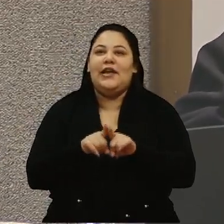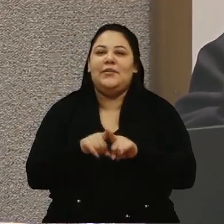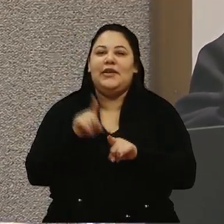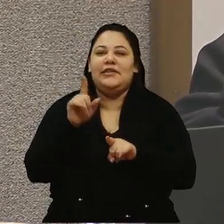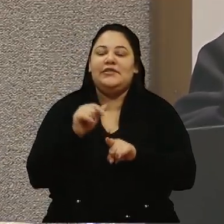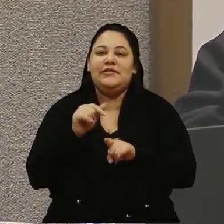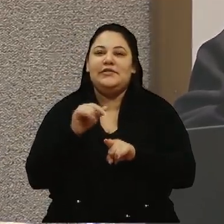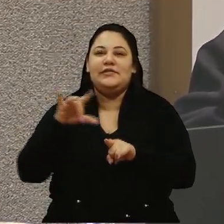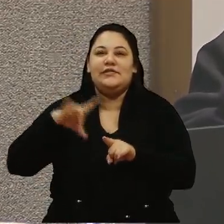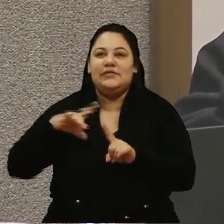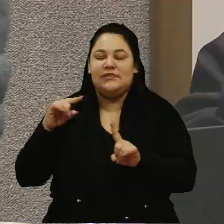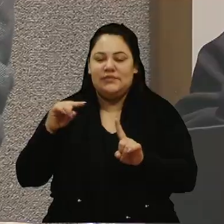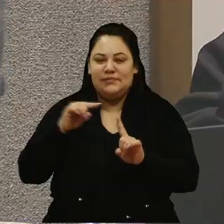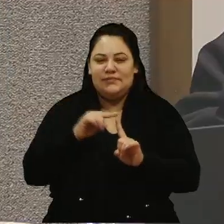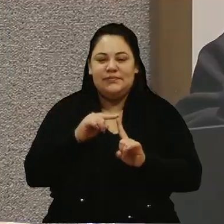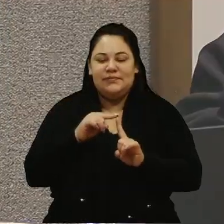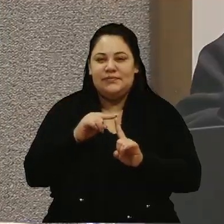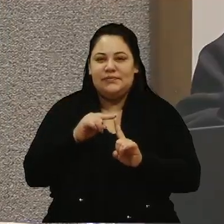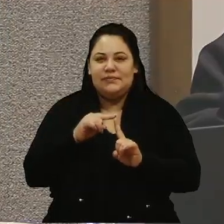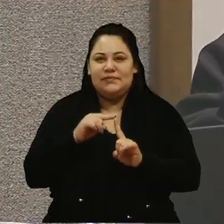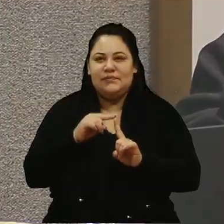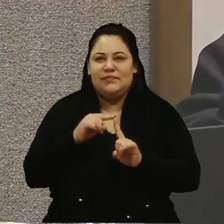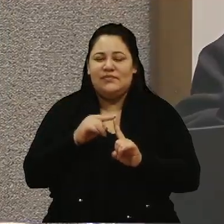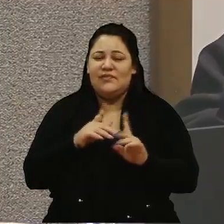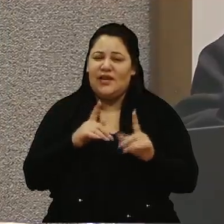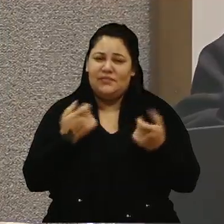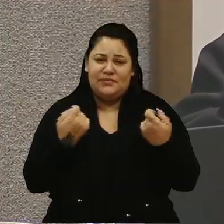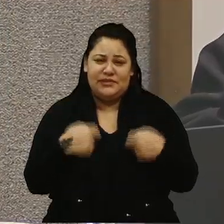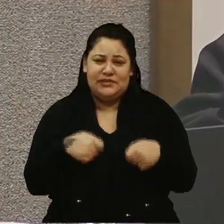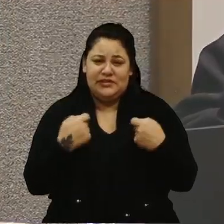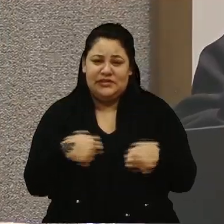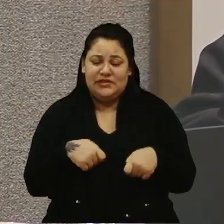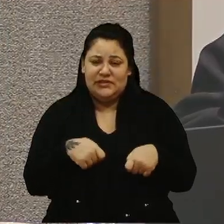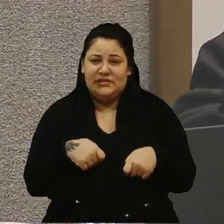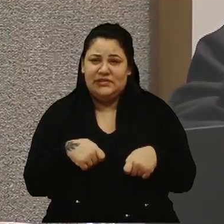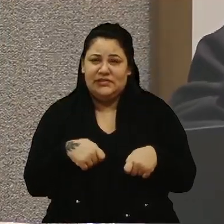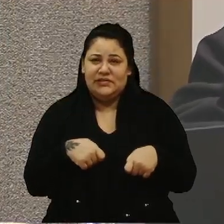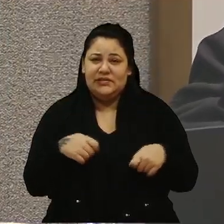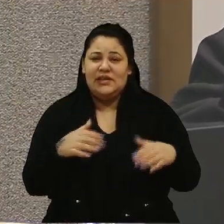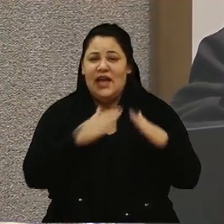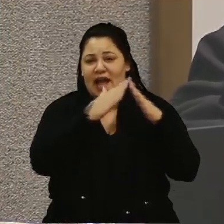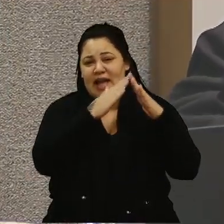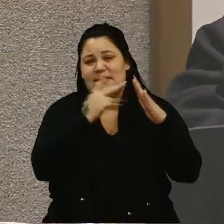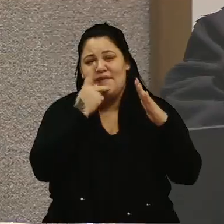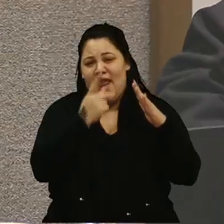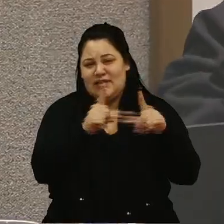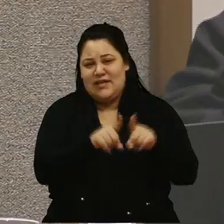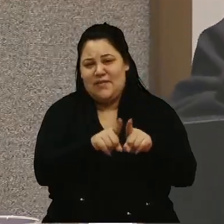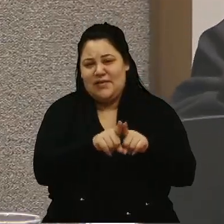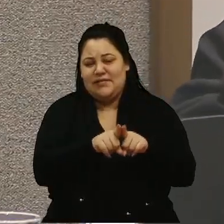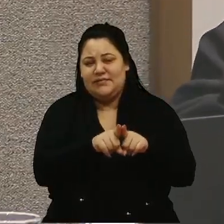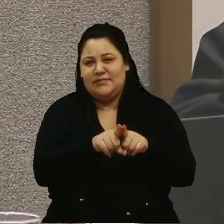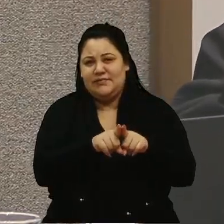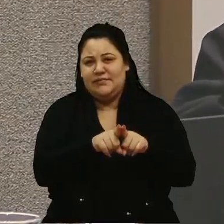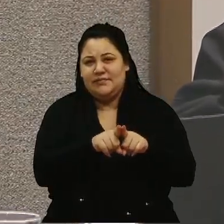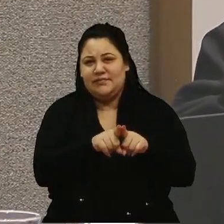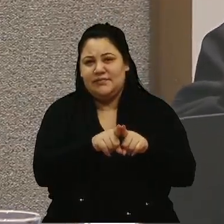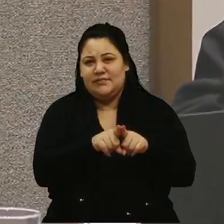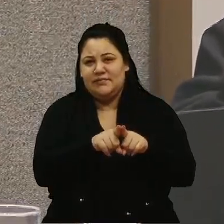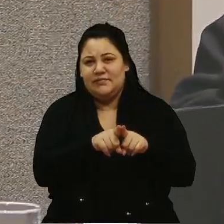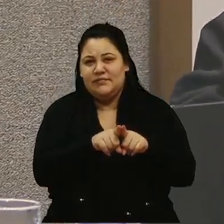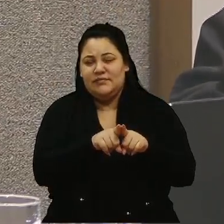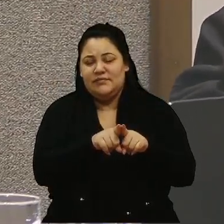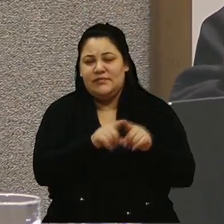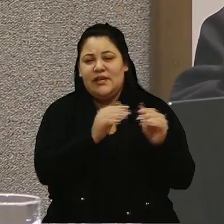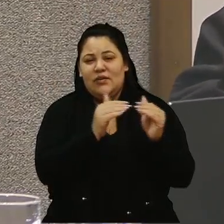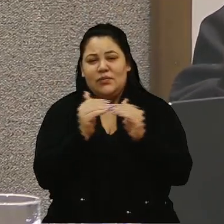Então, seria, inclusive, necessário que a Casa se manifestasse do ponto de vista da questão legal, no